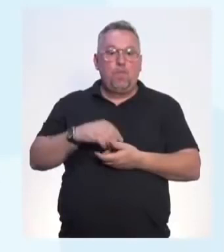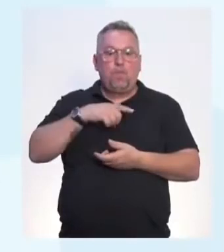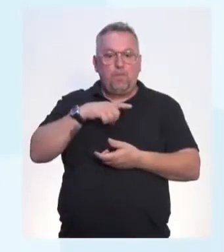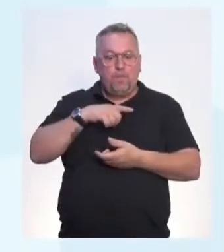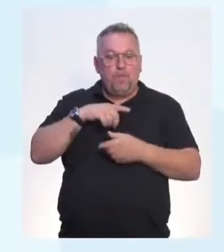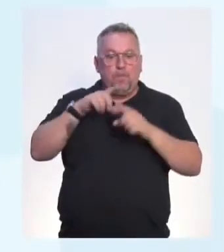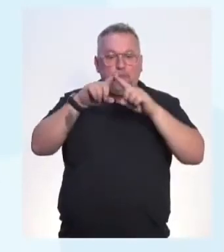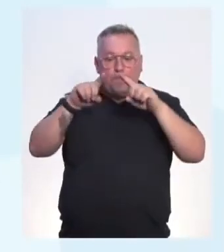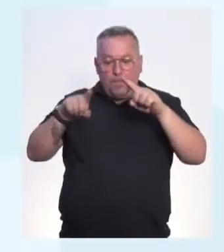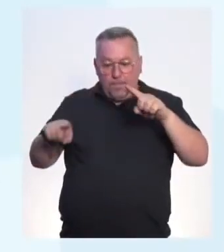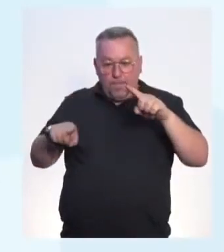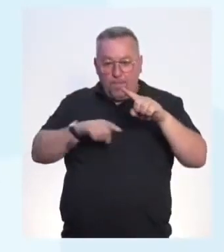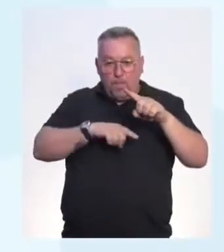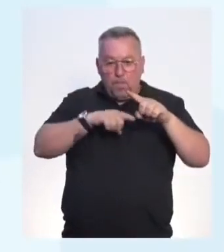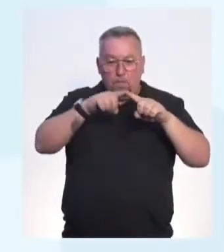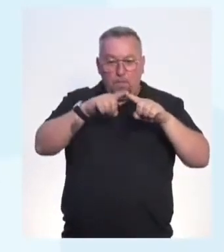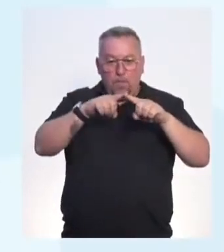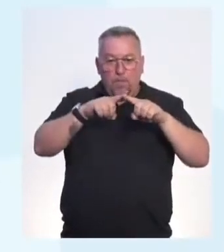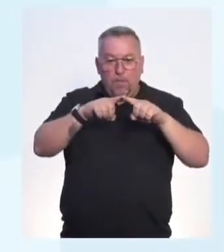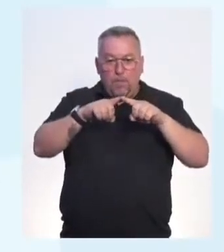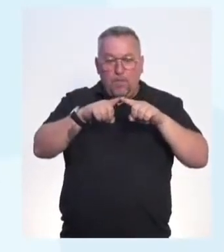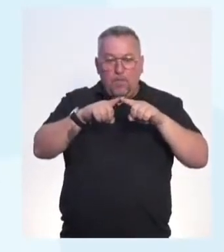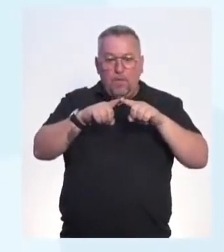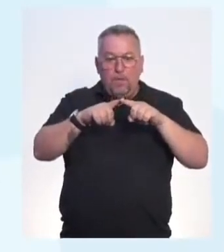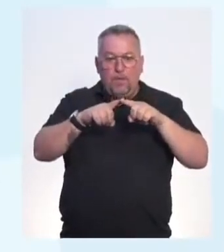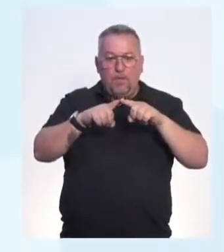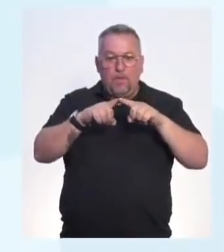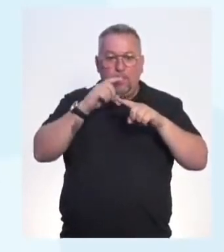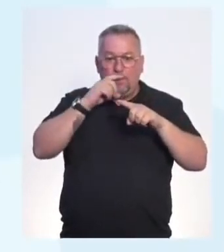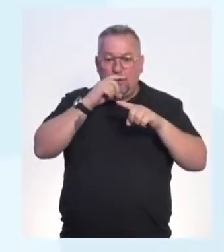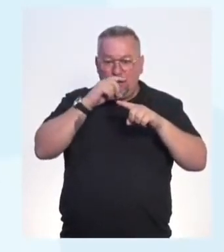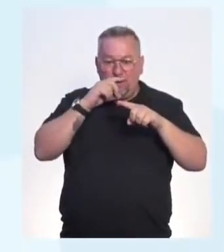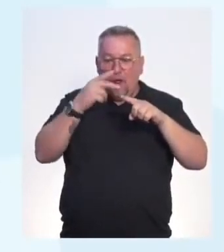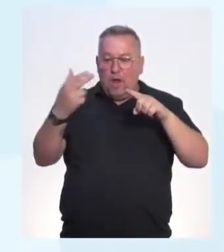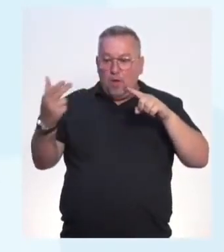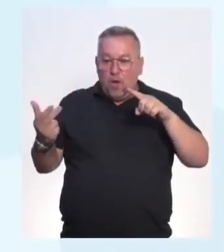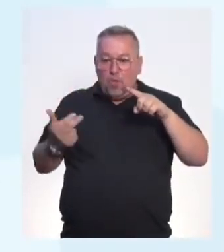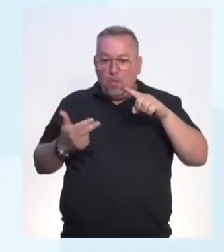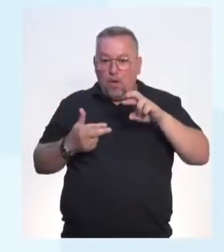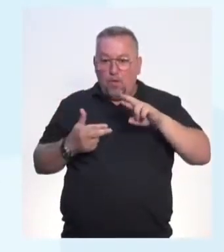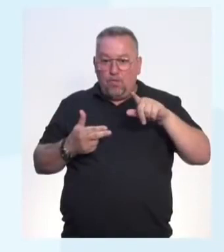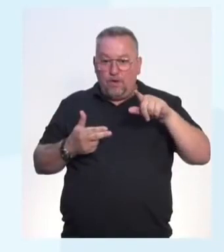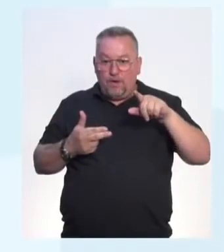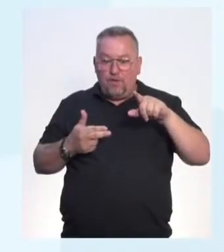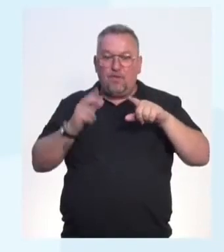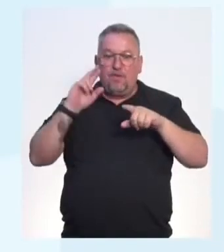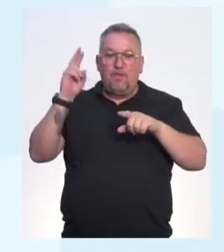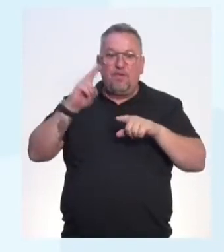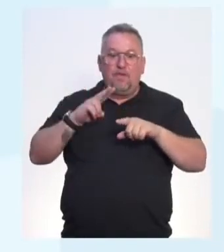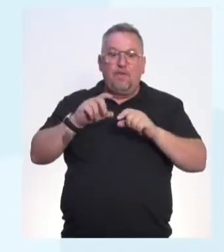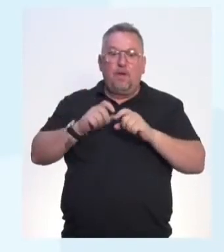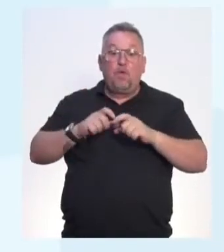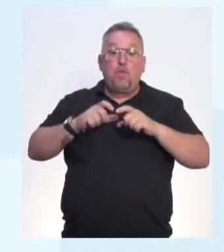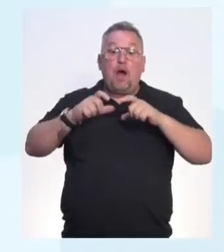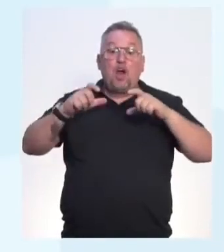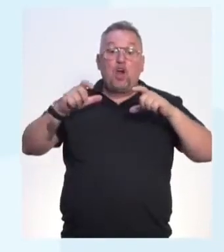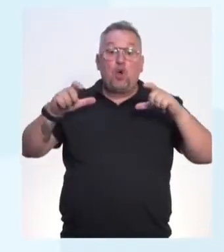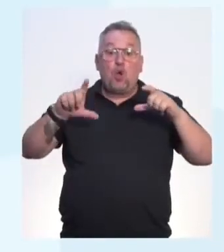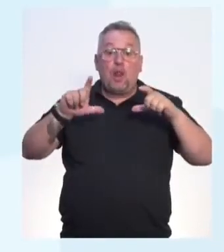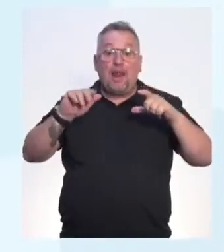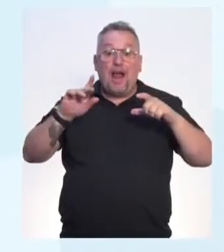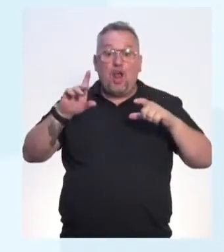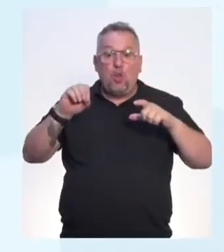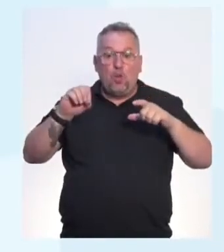o triângulo com seus 3 lados. Olha a pergunta do item B. Determine a medida do maior lado do